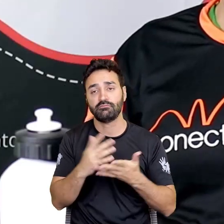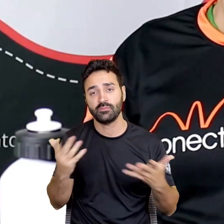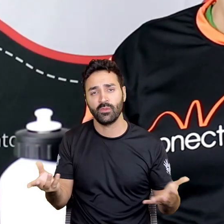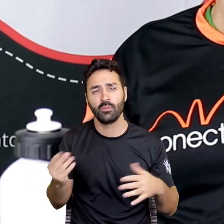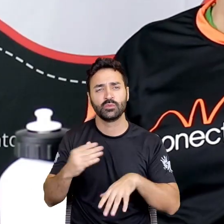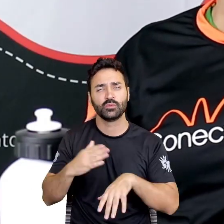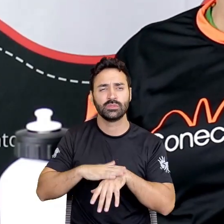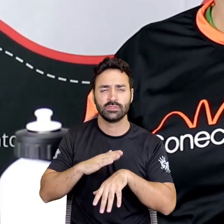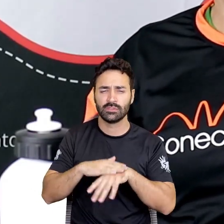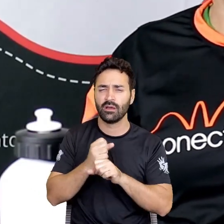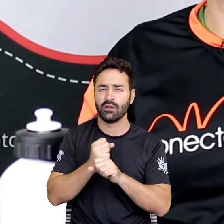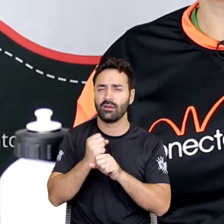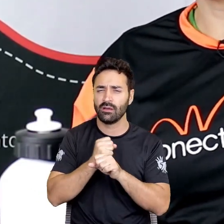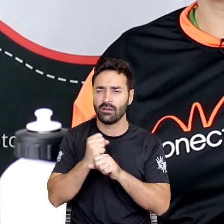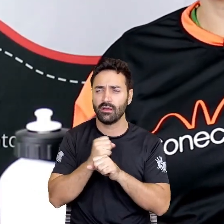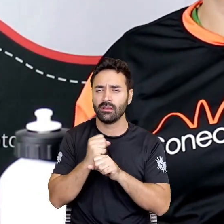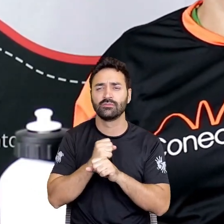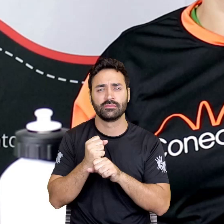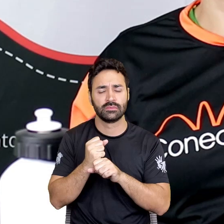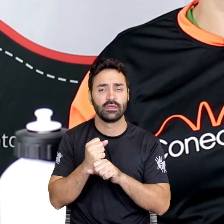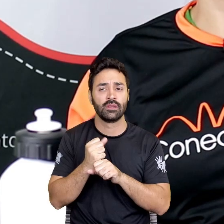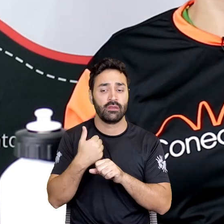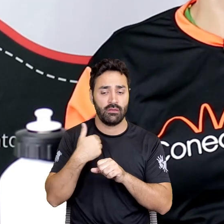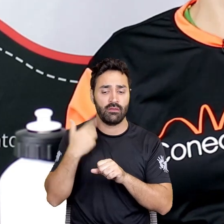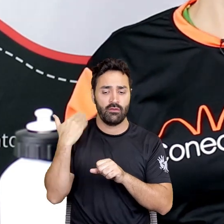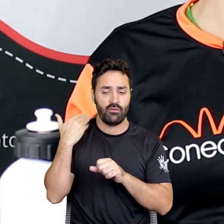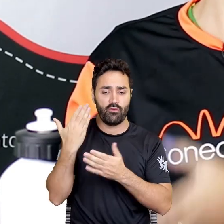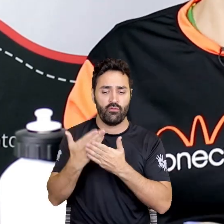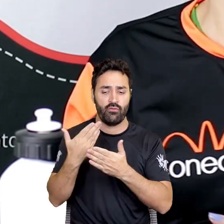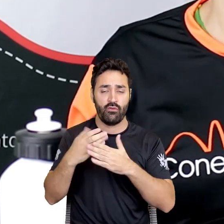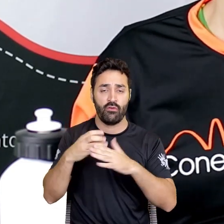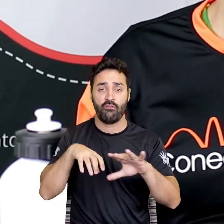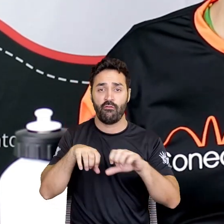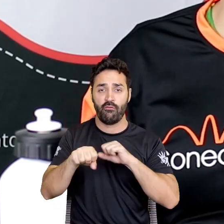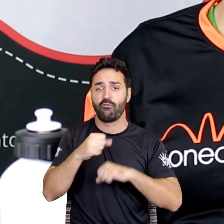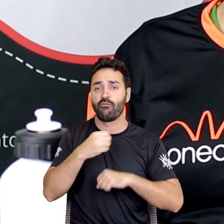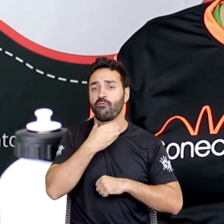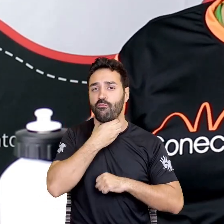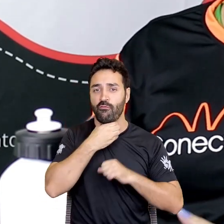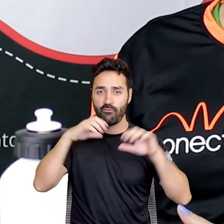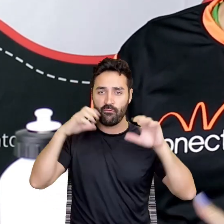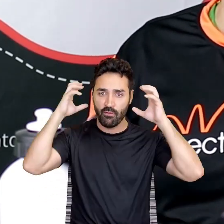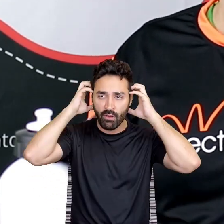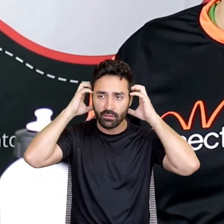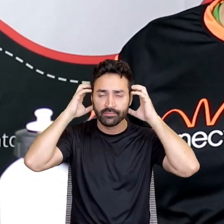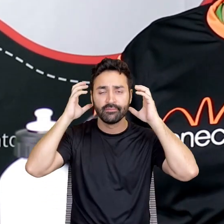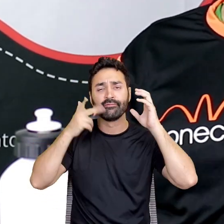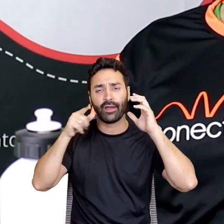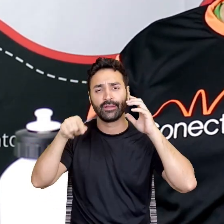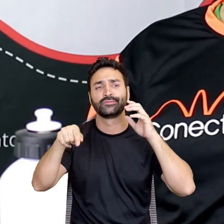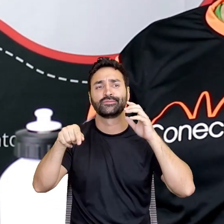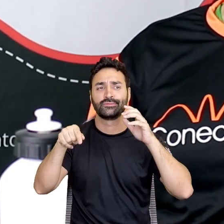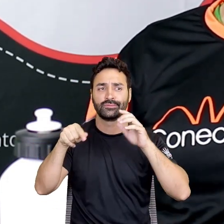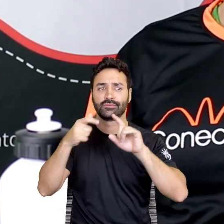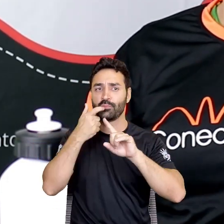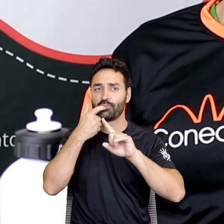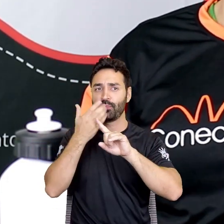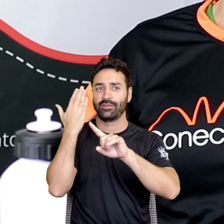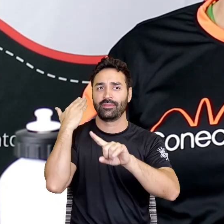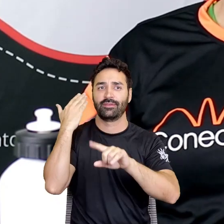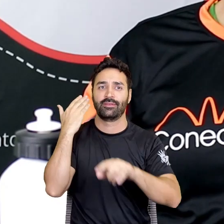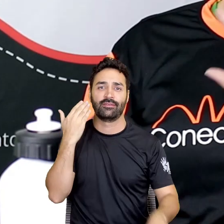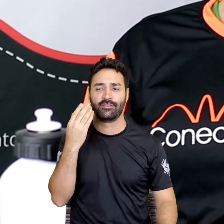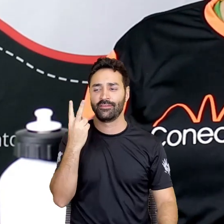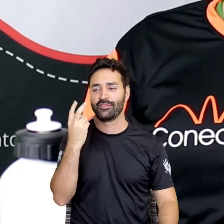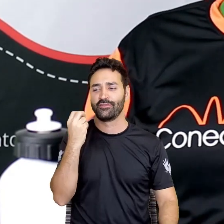anos mesmo, gente, isso eu falo porque quando eu me formei em fono, eu ainda ouvia isso. E nem tem tanto tempo assim.